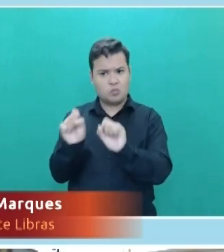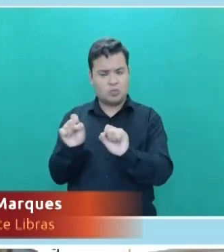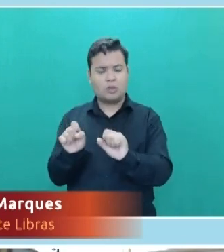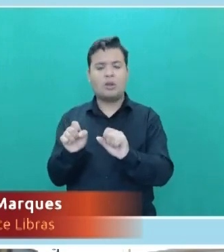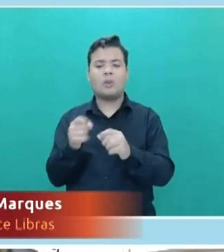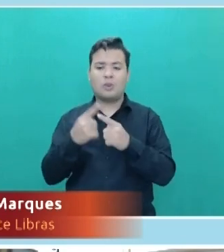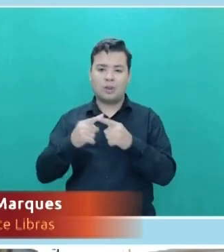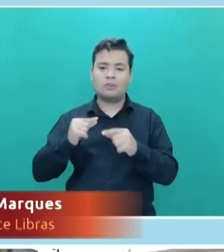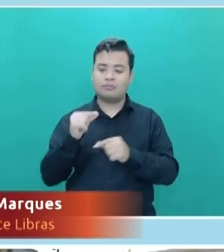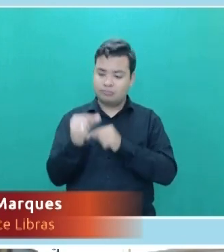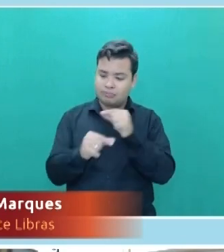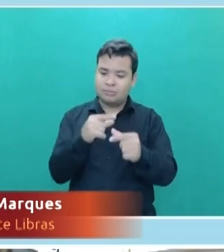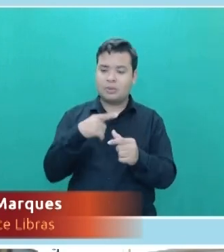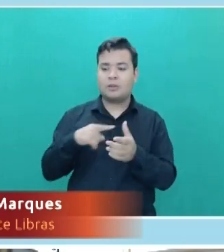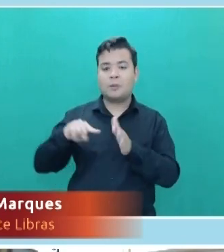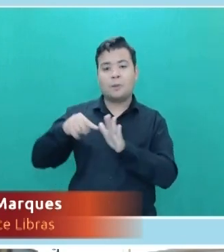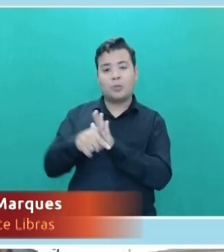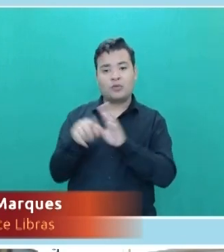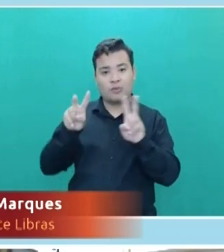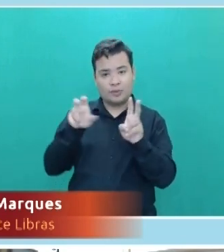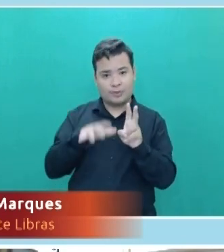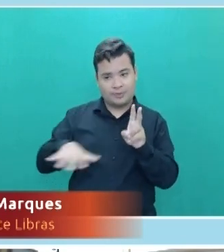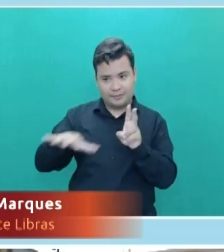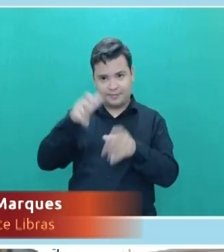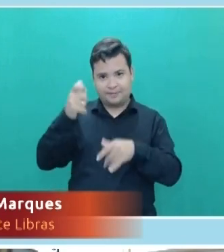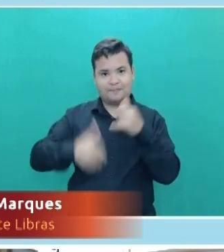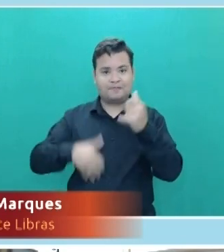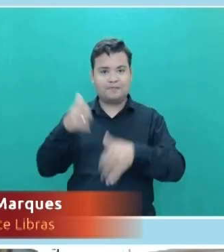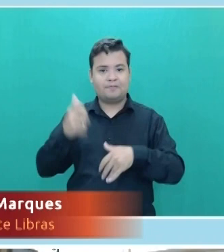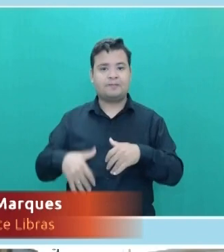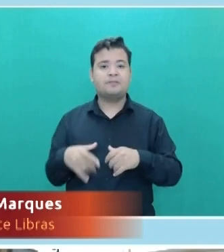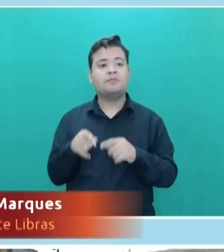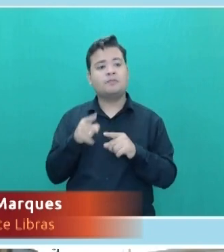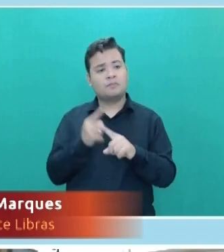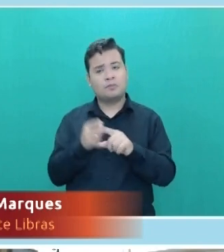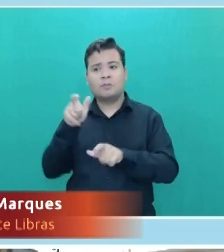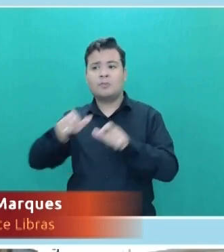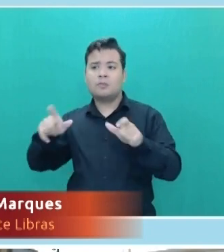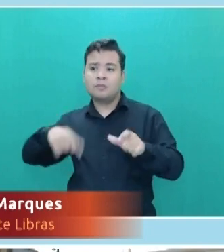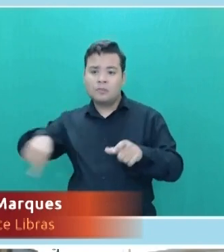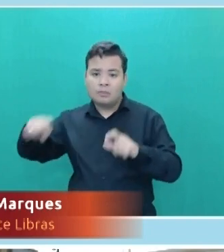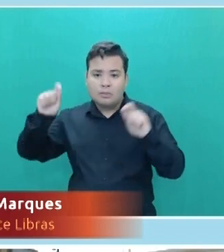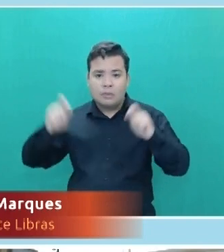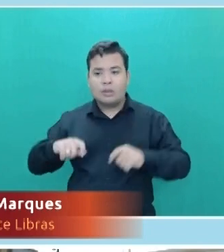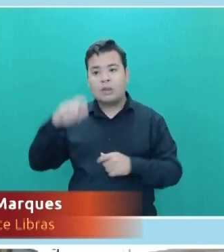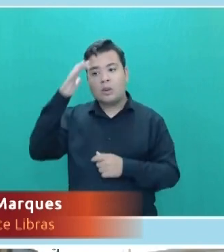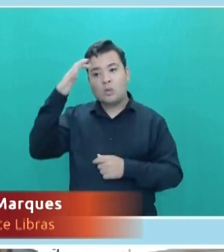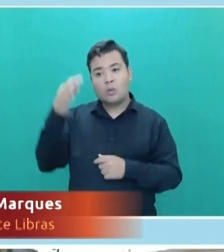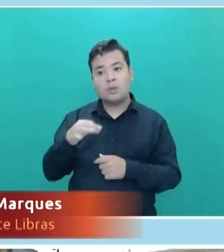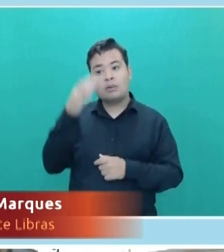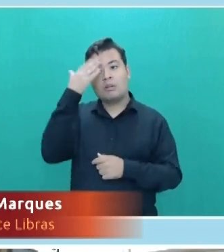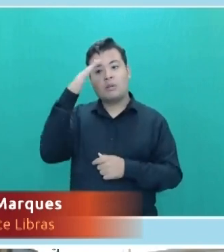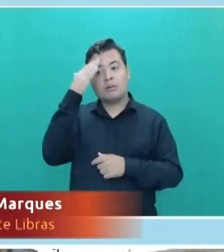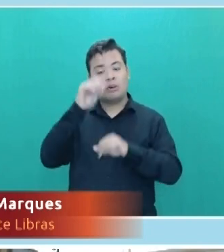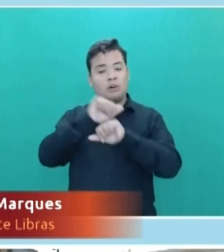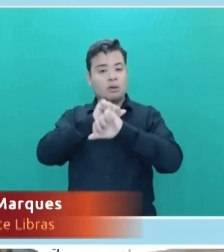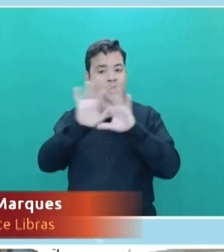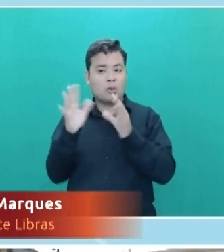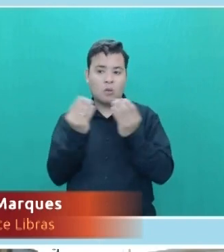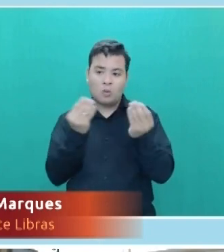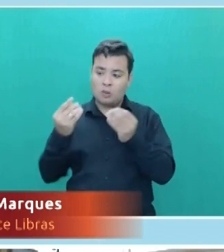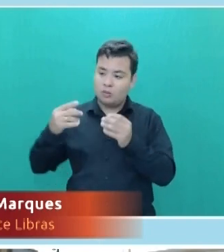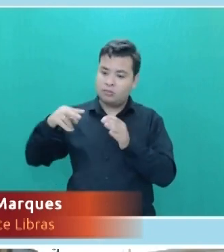aprofundando um pouquinho em algumas delas, né, para que o nosso público possa compreender o aprofundamento, né,